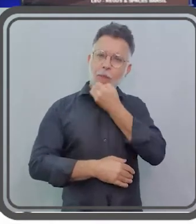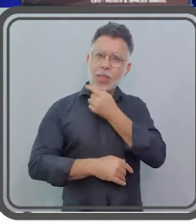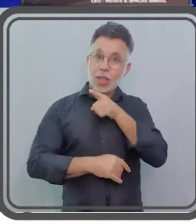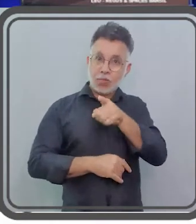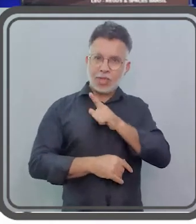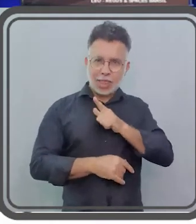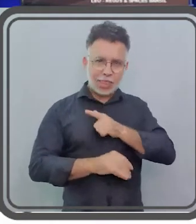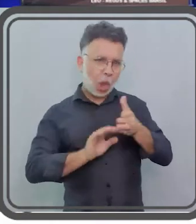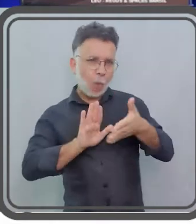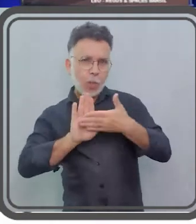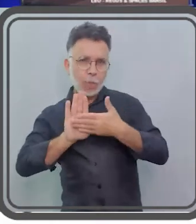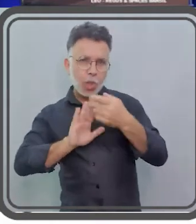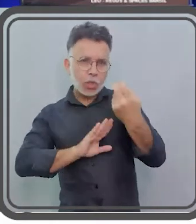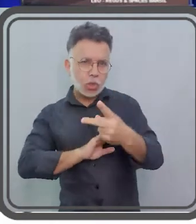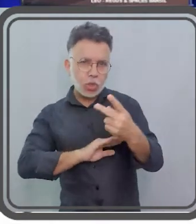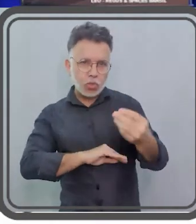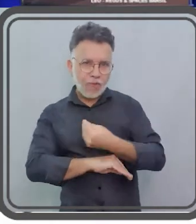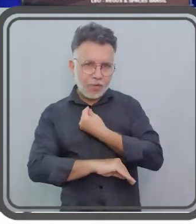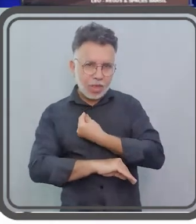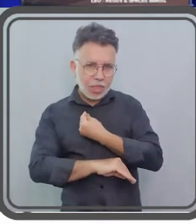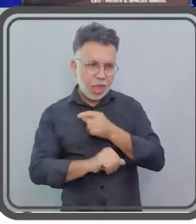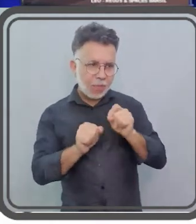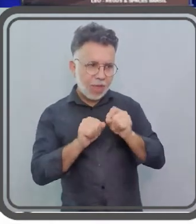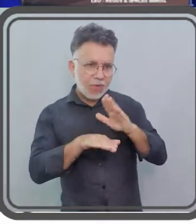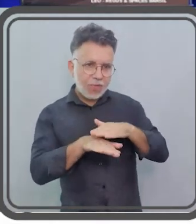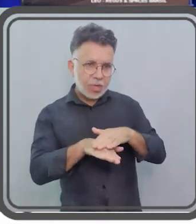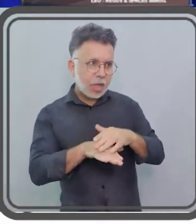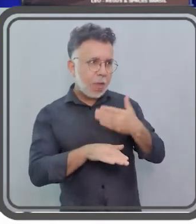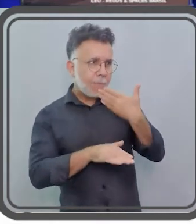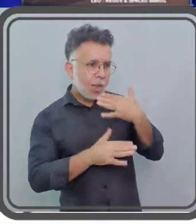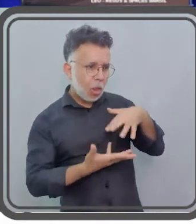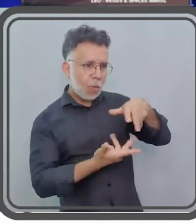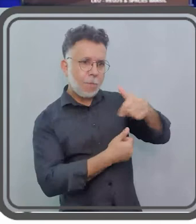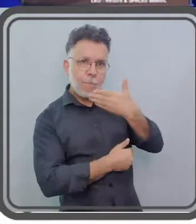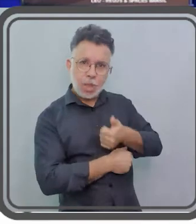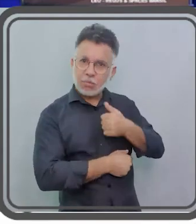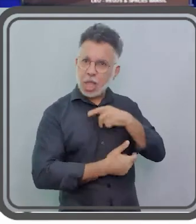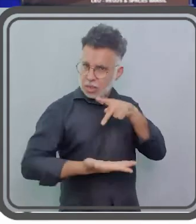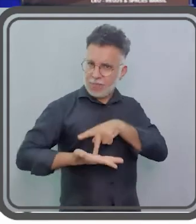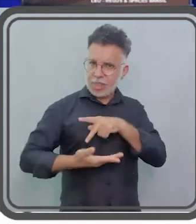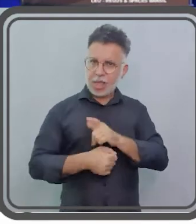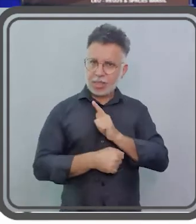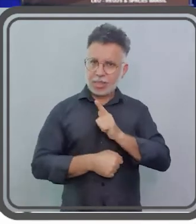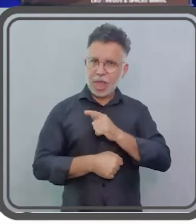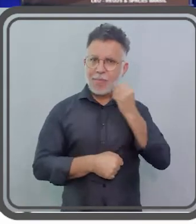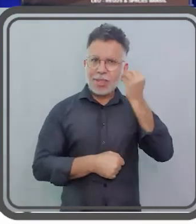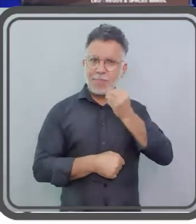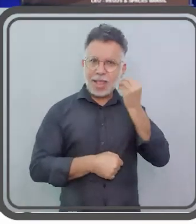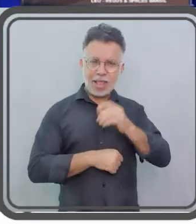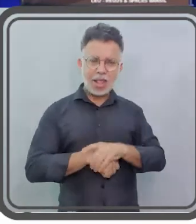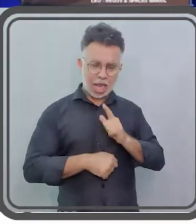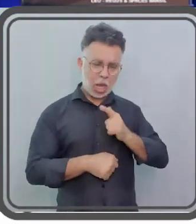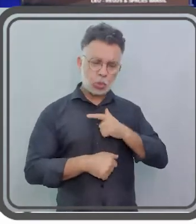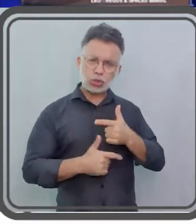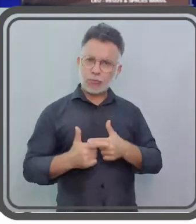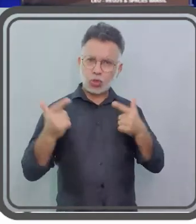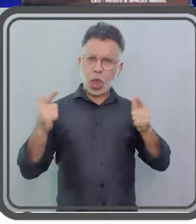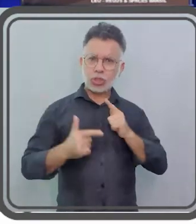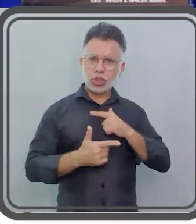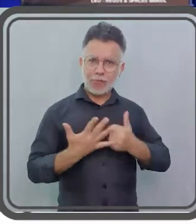tem um propósito nobre de fazer, digamos, isso aqui, um mundo melhor, de verdade, tenho experiências, tive sorte e privilégio de